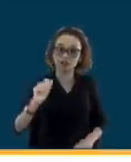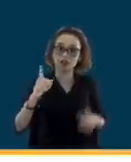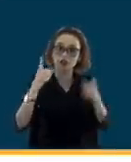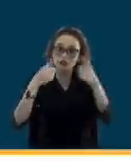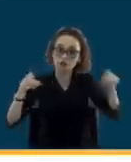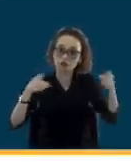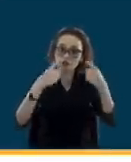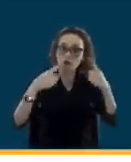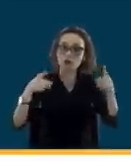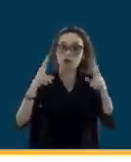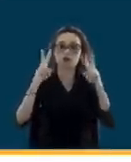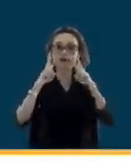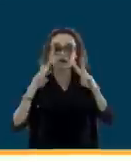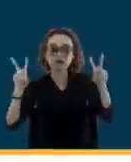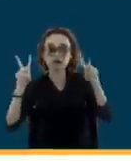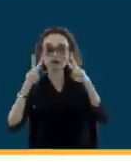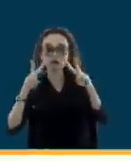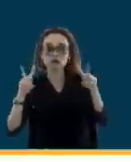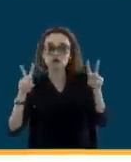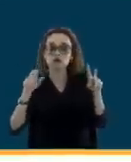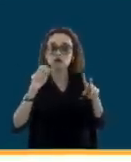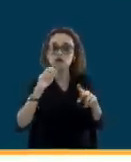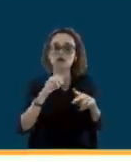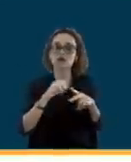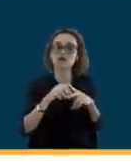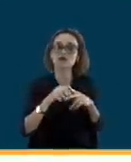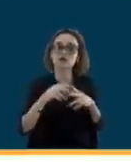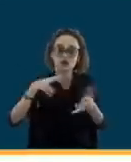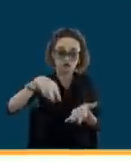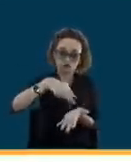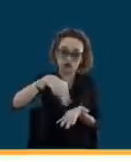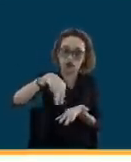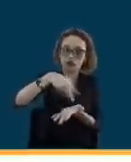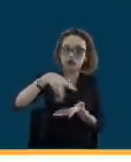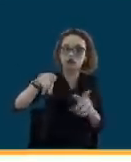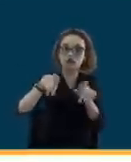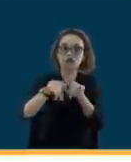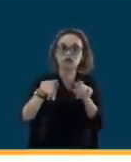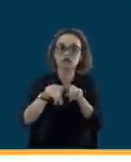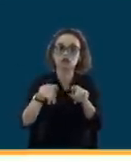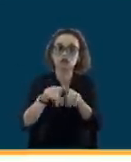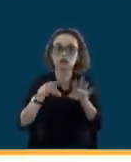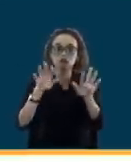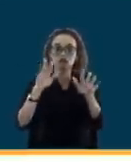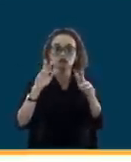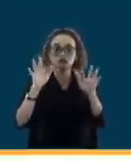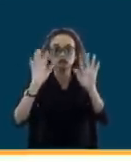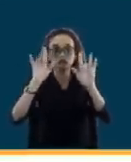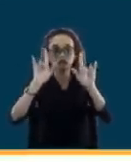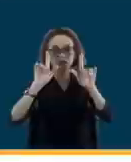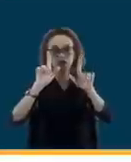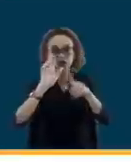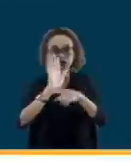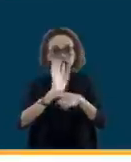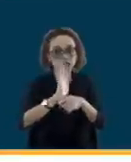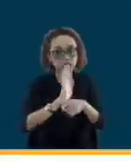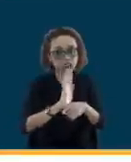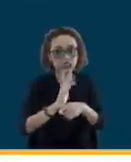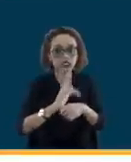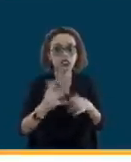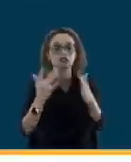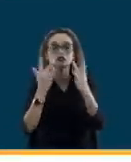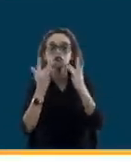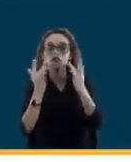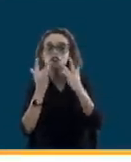visuais, na própria dança, no cinema mais recentemente, no teatro,